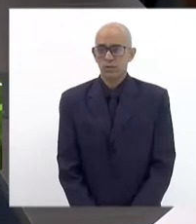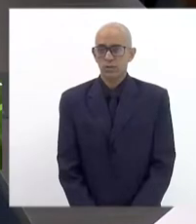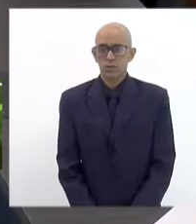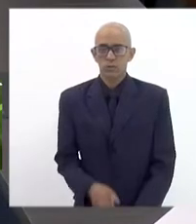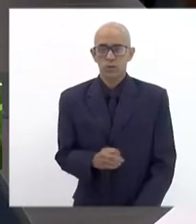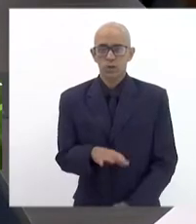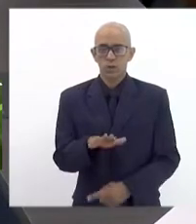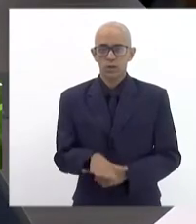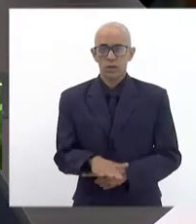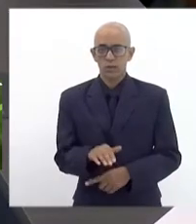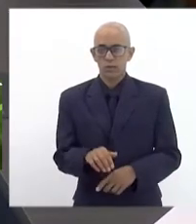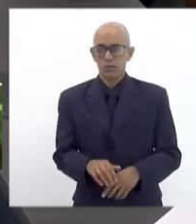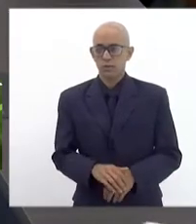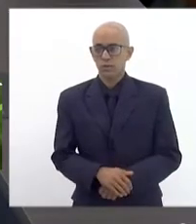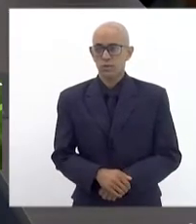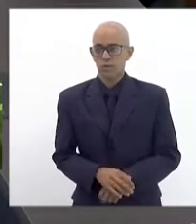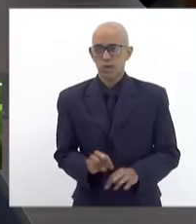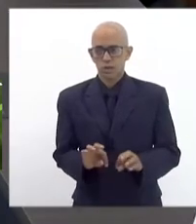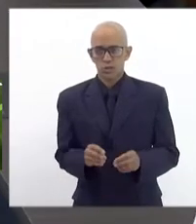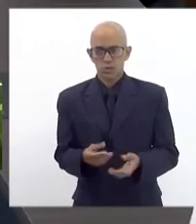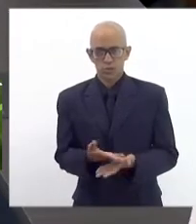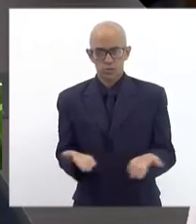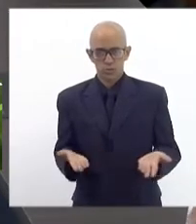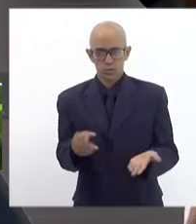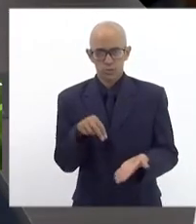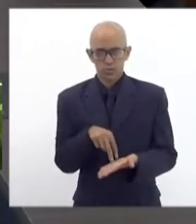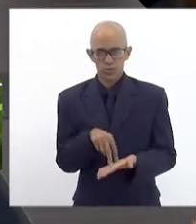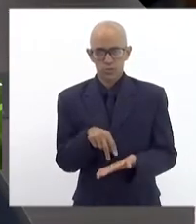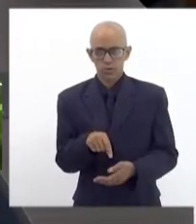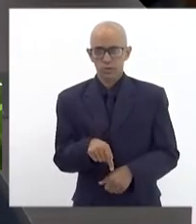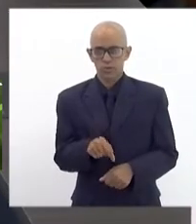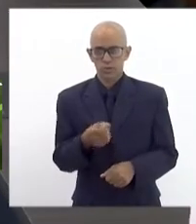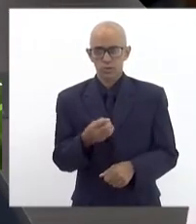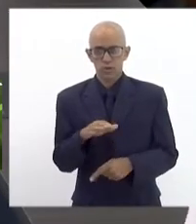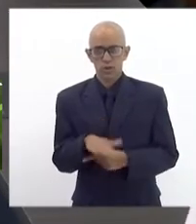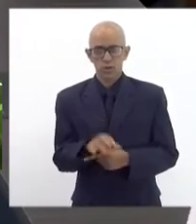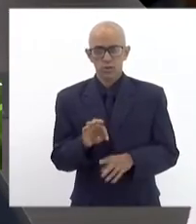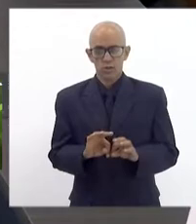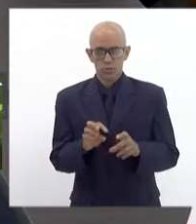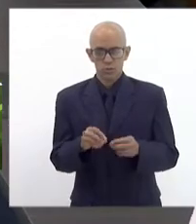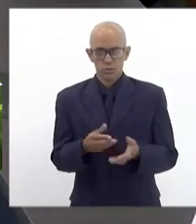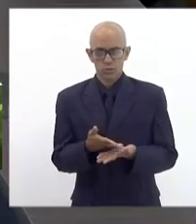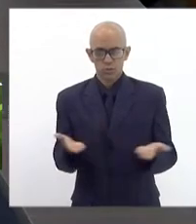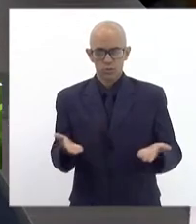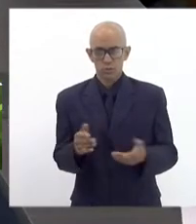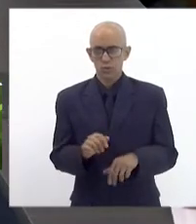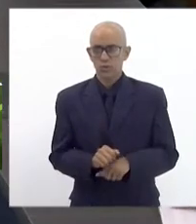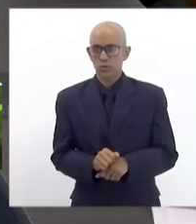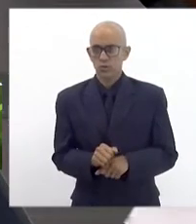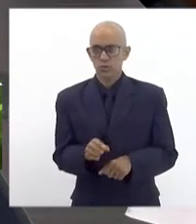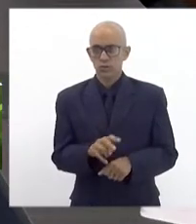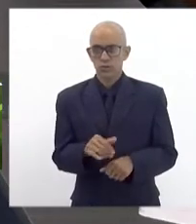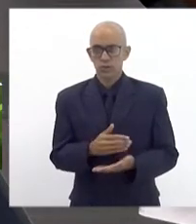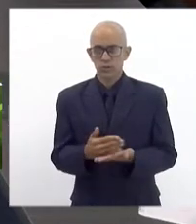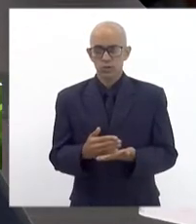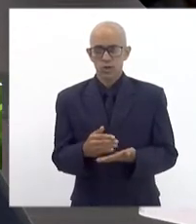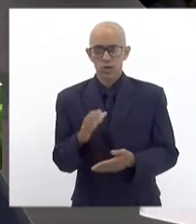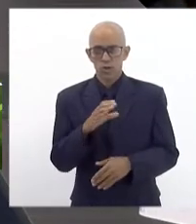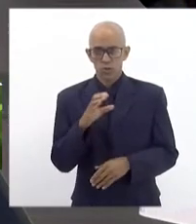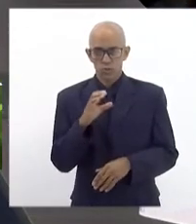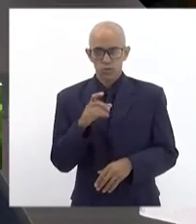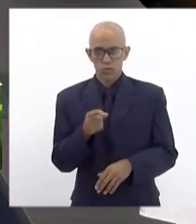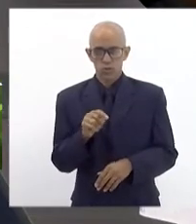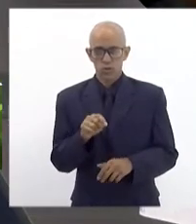Boa tarde. Boa tarde, pessoal. Boa tarde para todo mundo. Vamos iniciar em instante a nossa